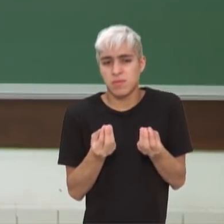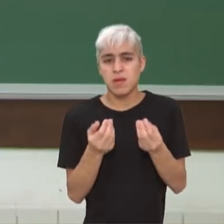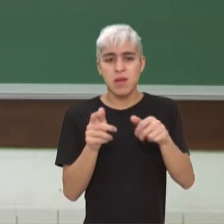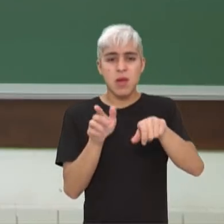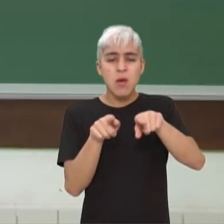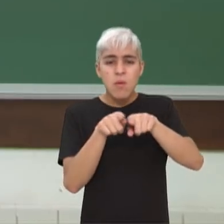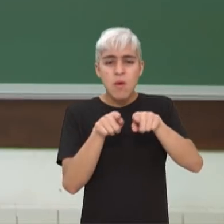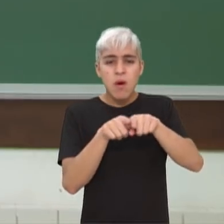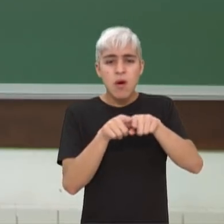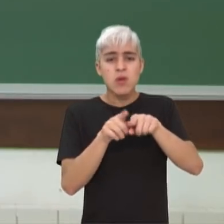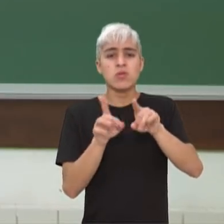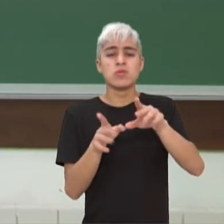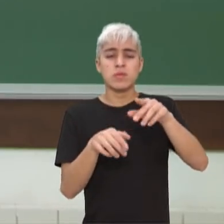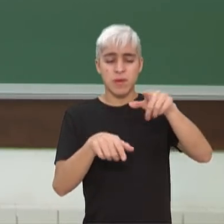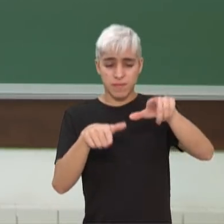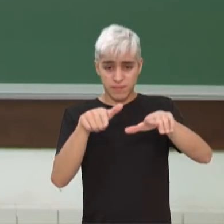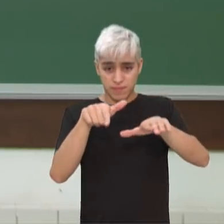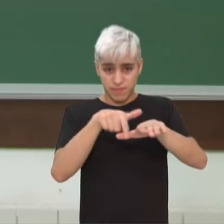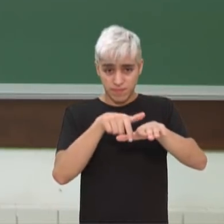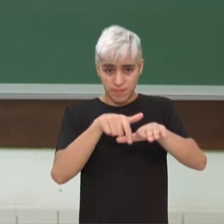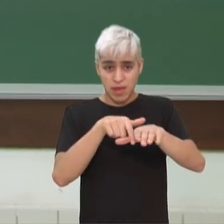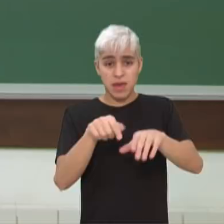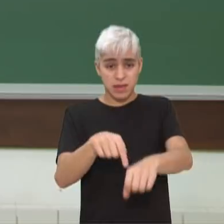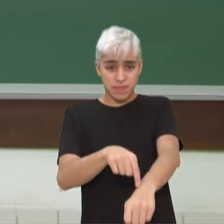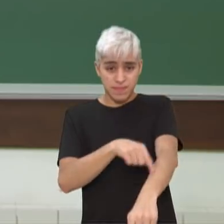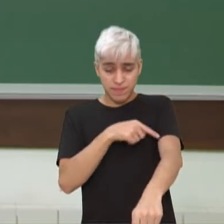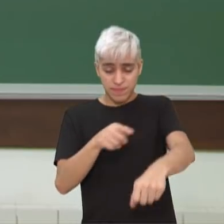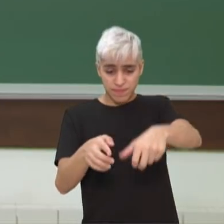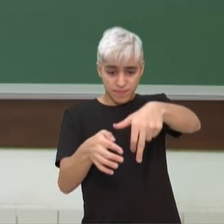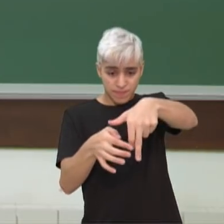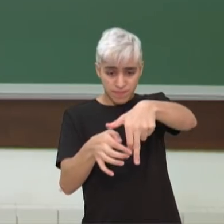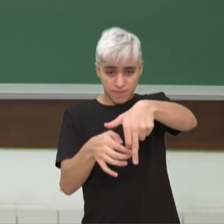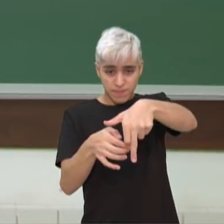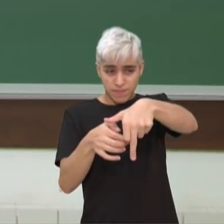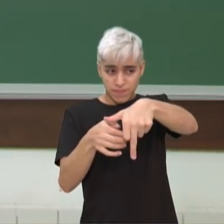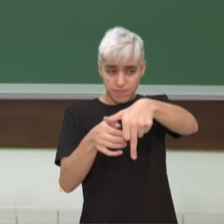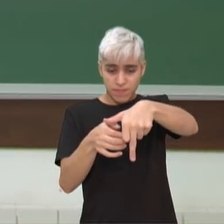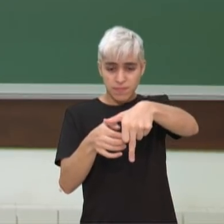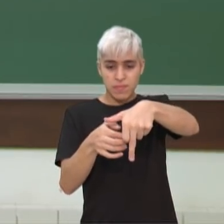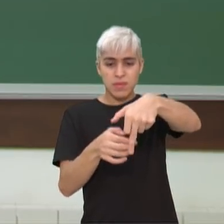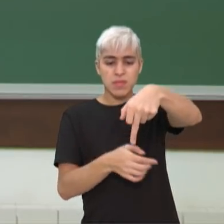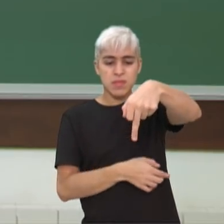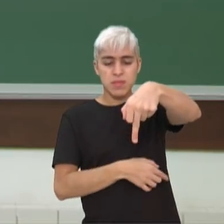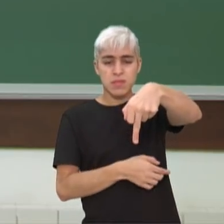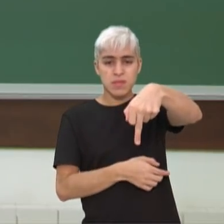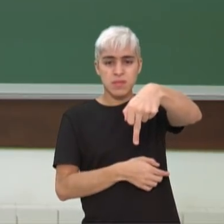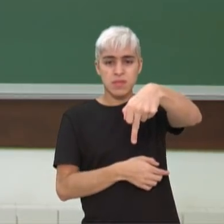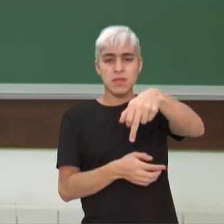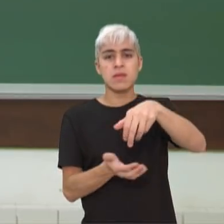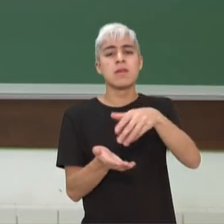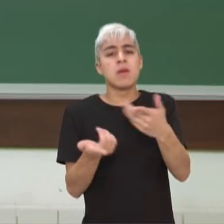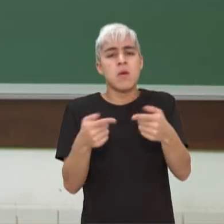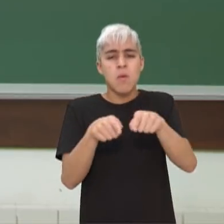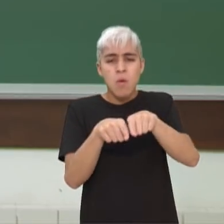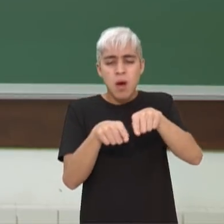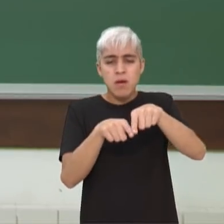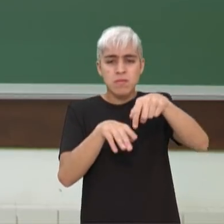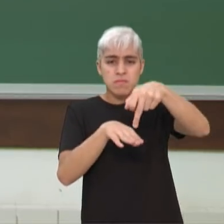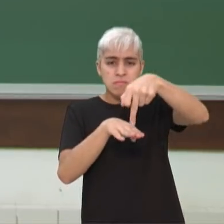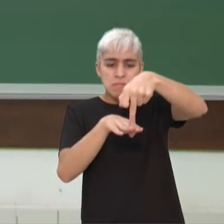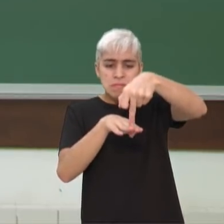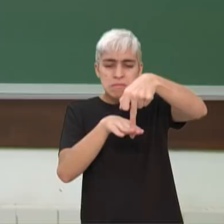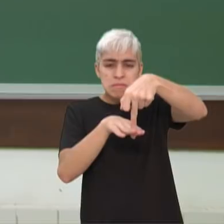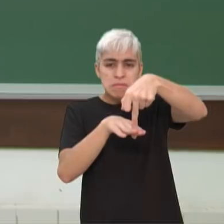puxar a sua perna, o seu pé, e vai manter por 10, 15 segundinhos nessa posição